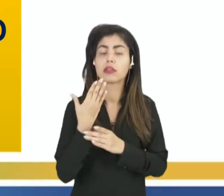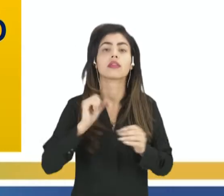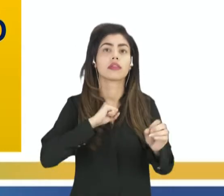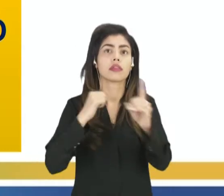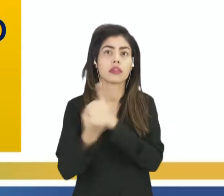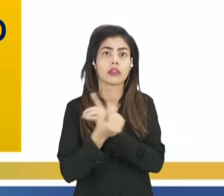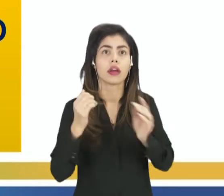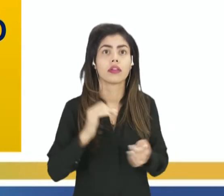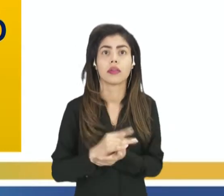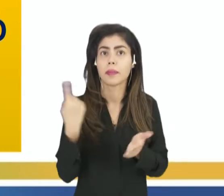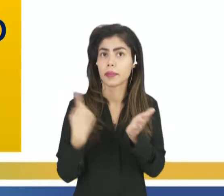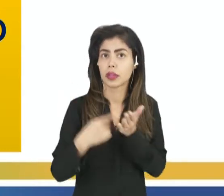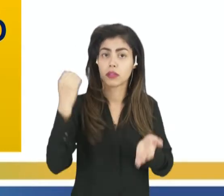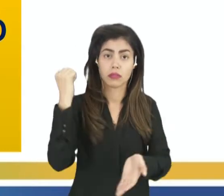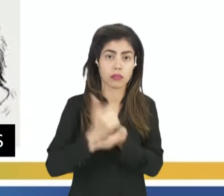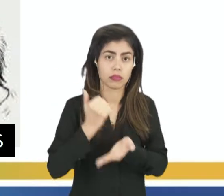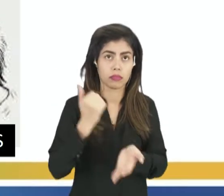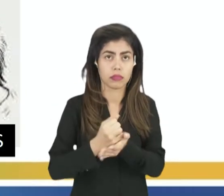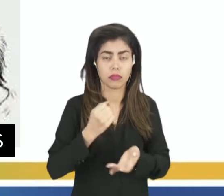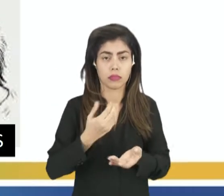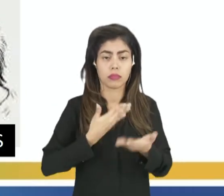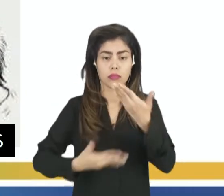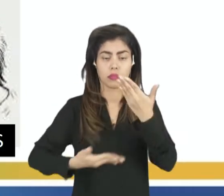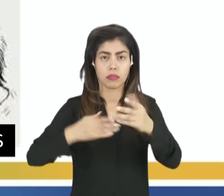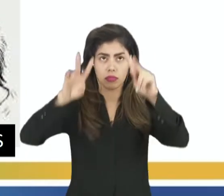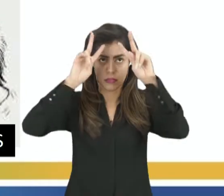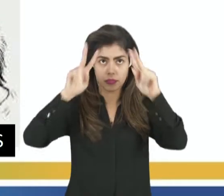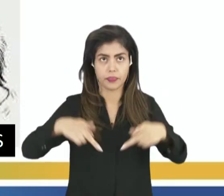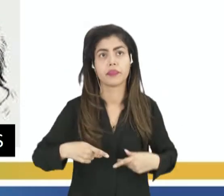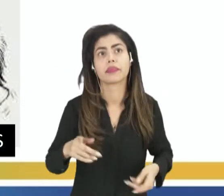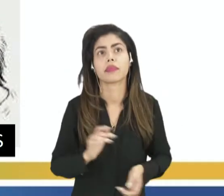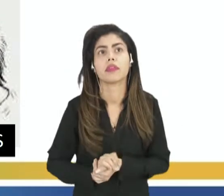um contrato feito entre os homens.